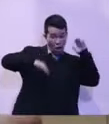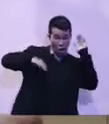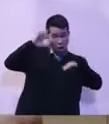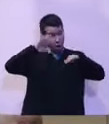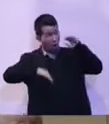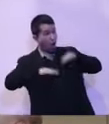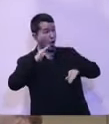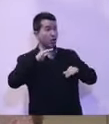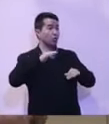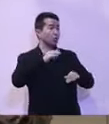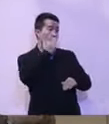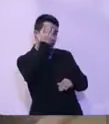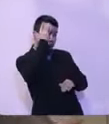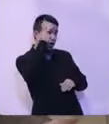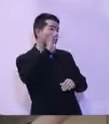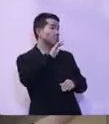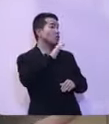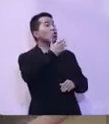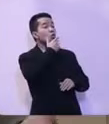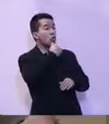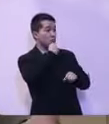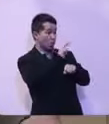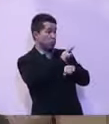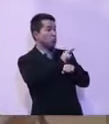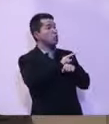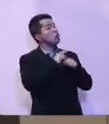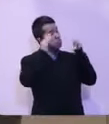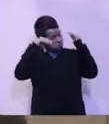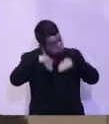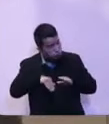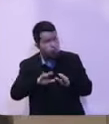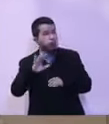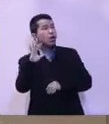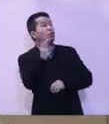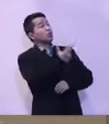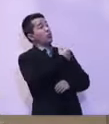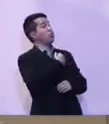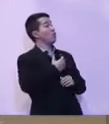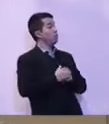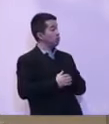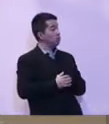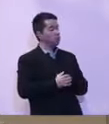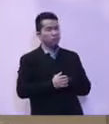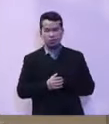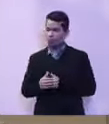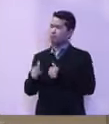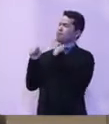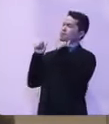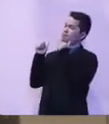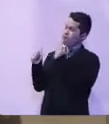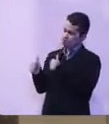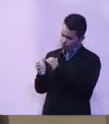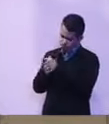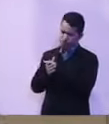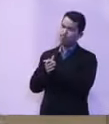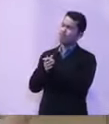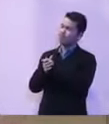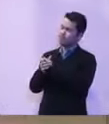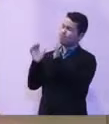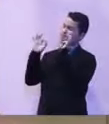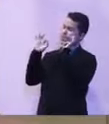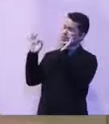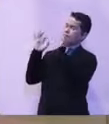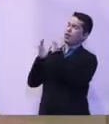na piscina e vai salvar essa pessoa do afogamento. Muito bem. Aí eu disse para ela assim: se